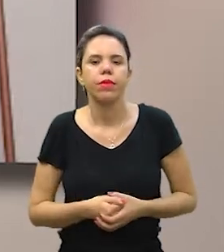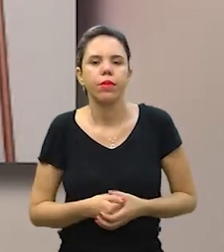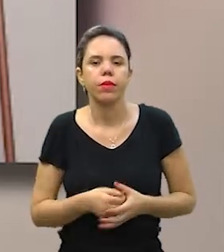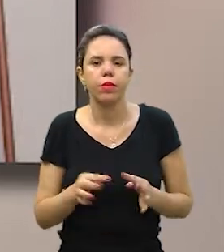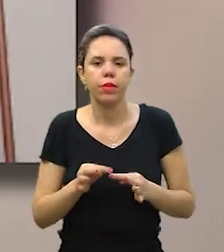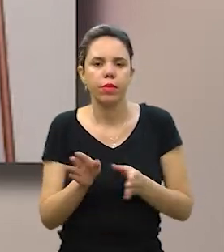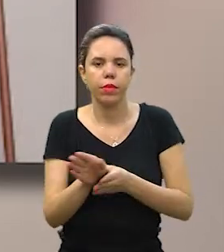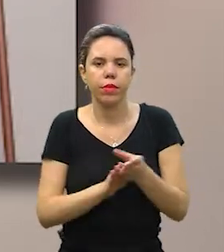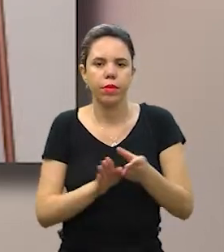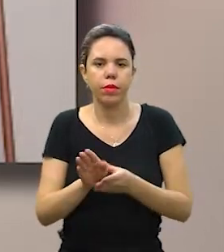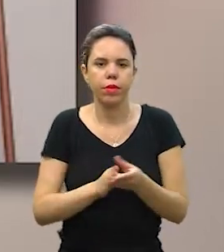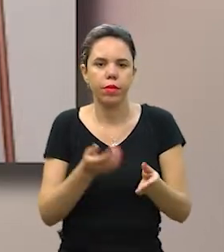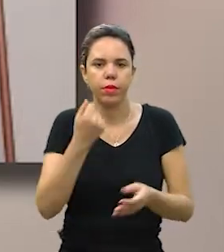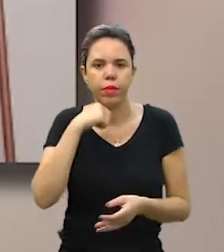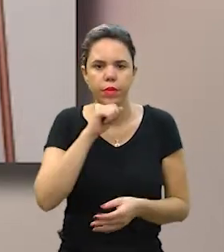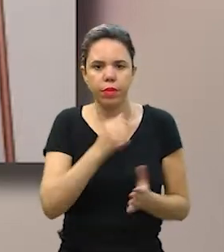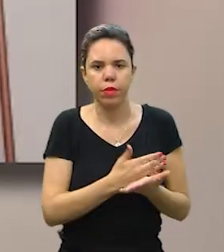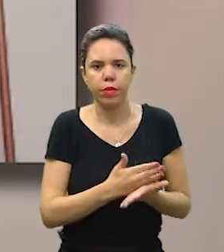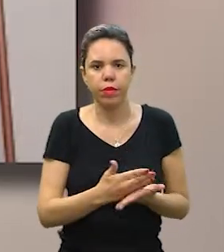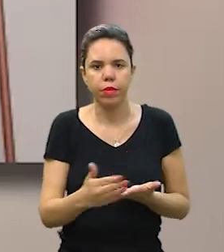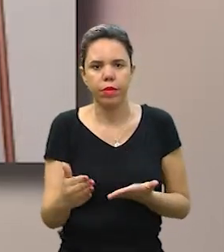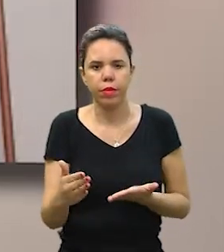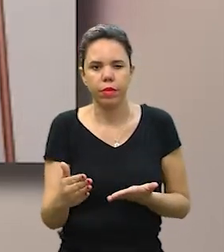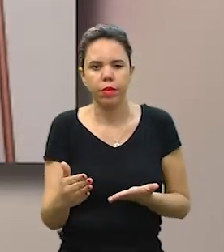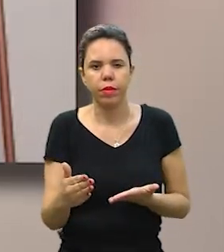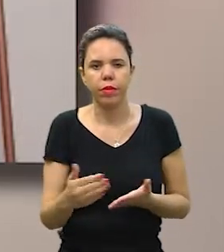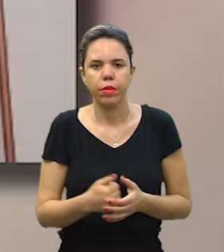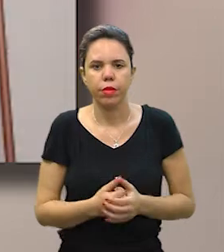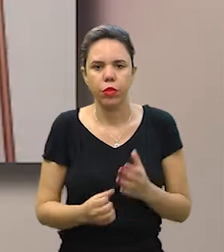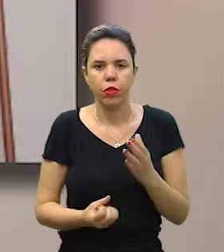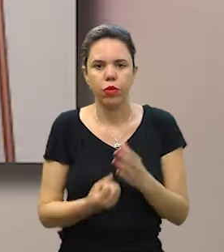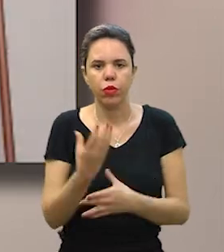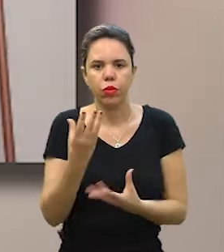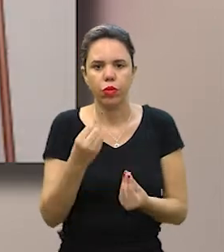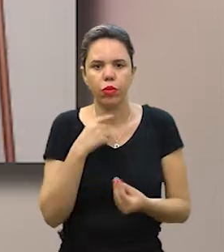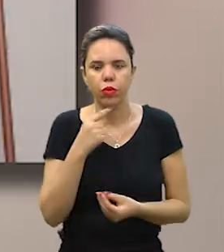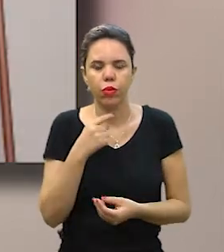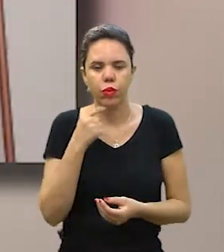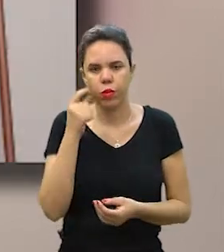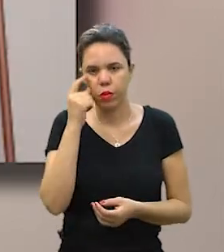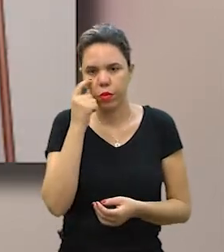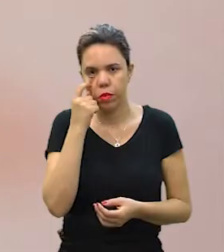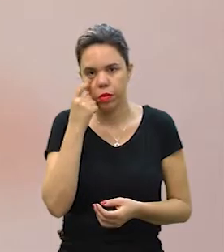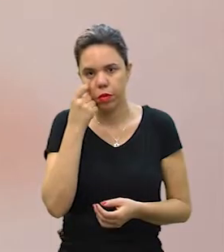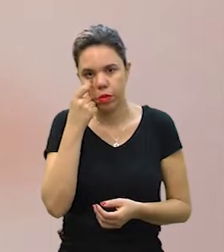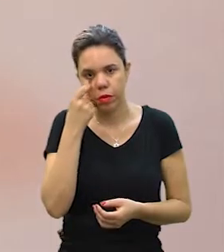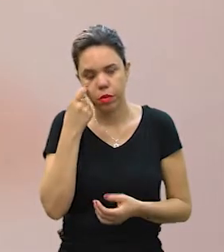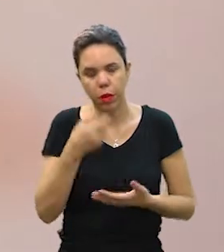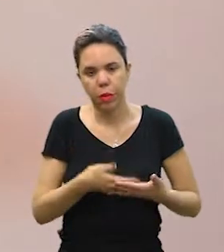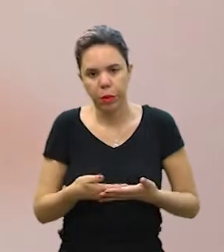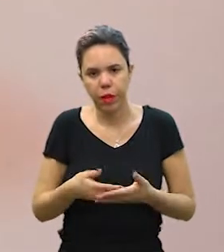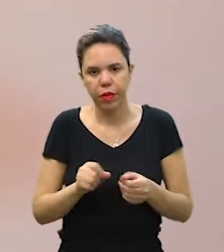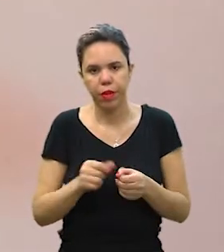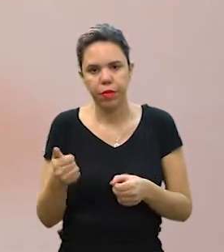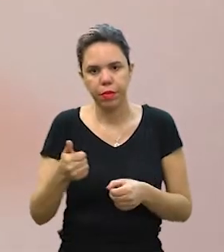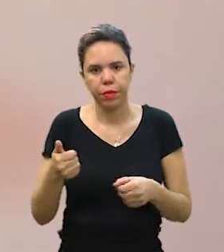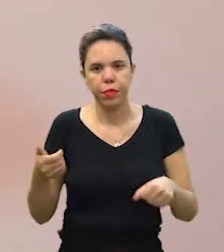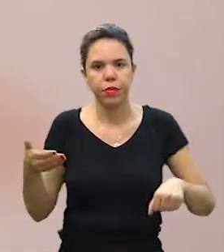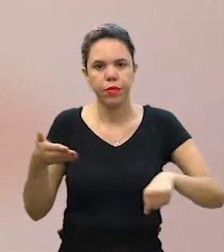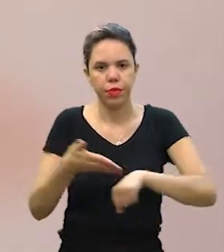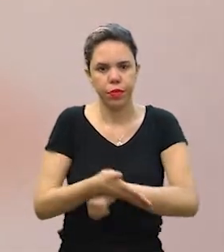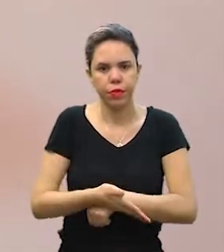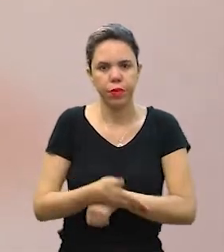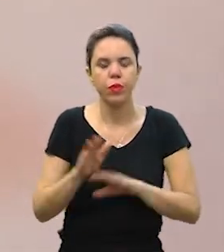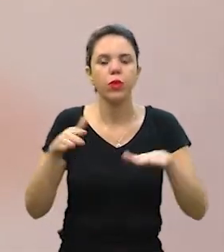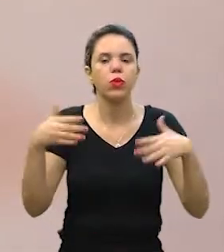para estar orientando a mamãe nesse início, onde surgem muitas dúvidas aí. O bebê fez essa primeira